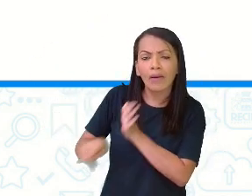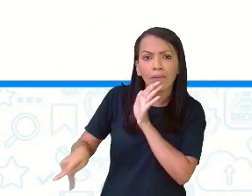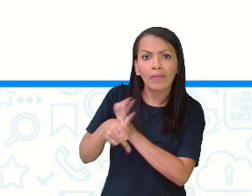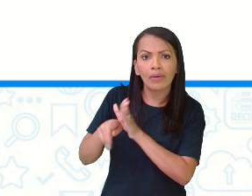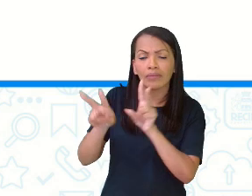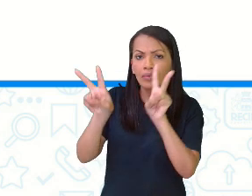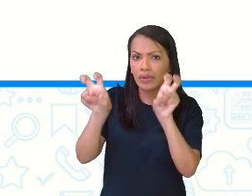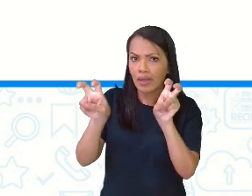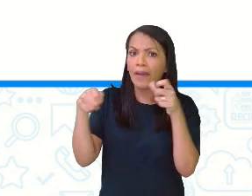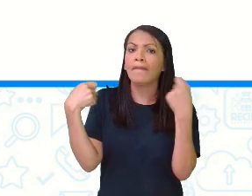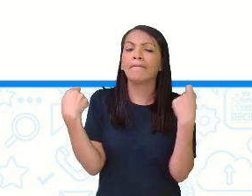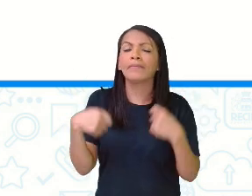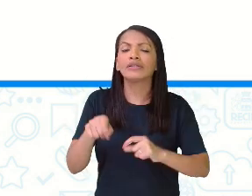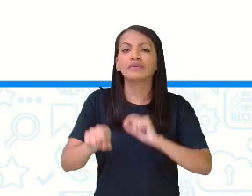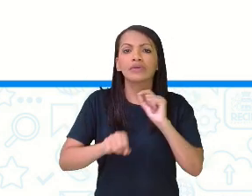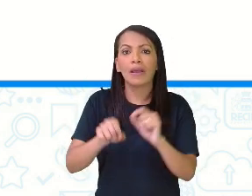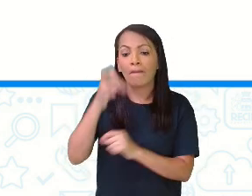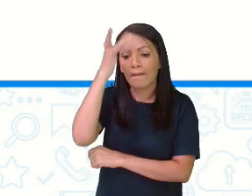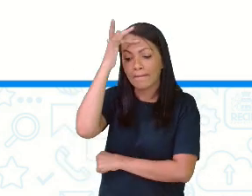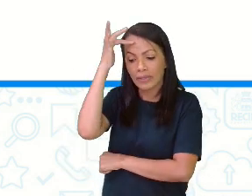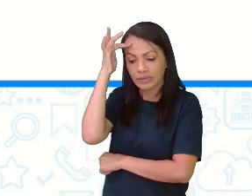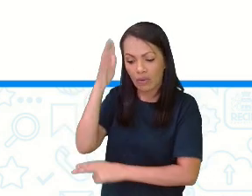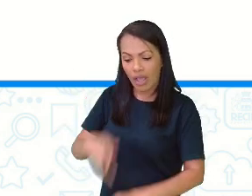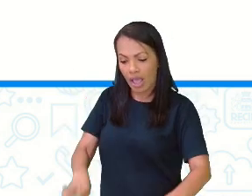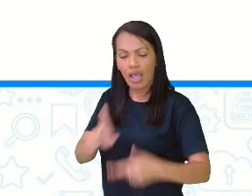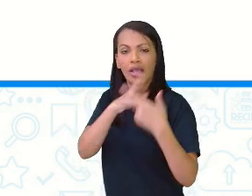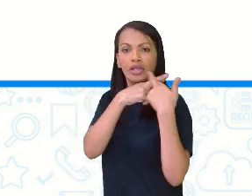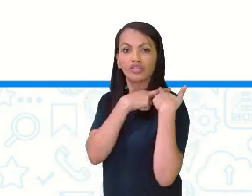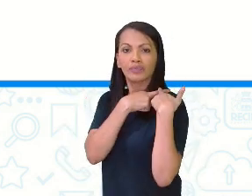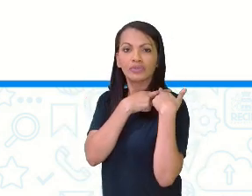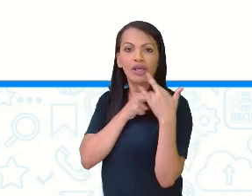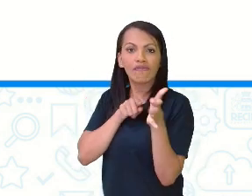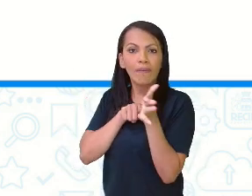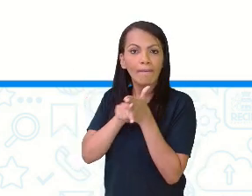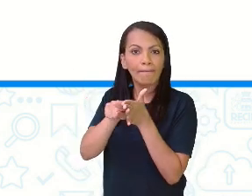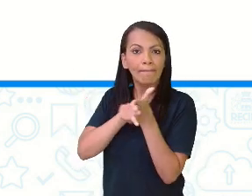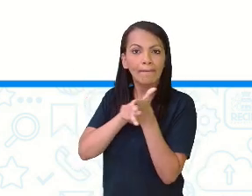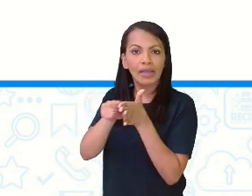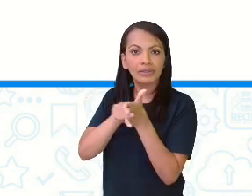esteja pesquisando sobre o tema, é preciso que realmente